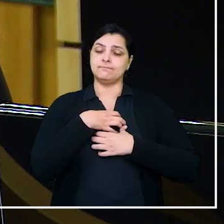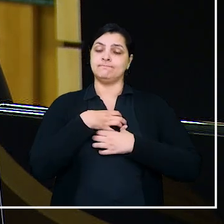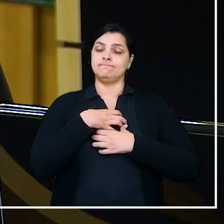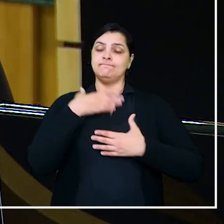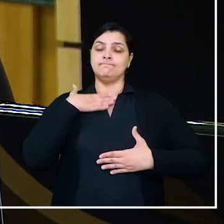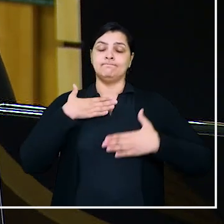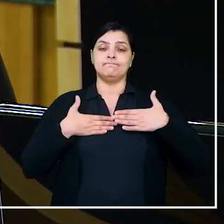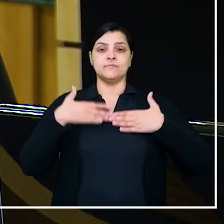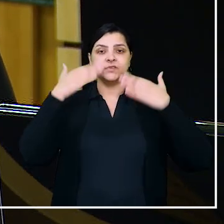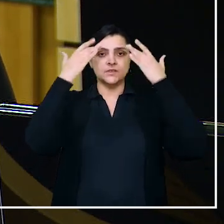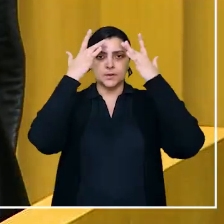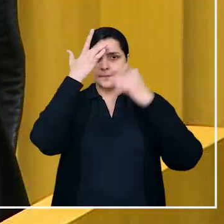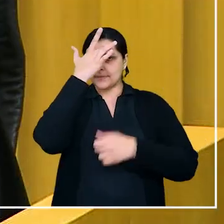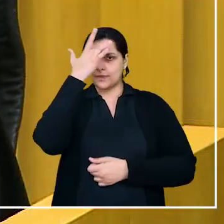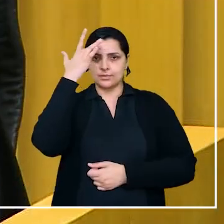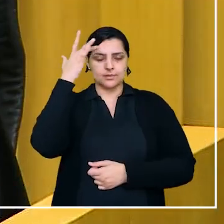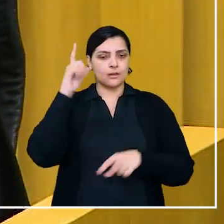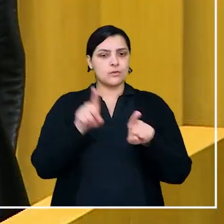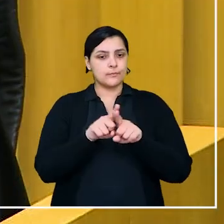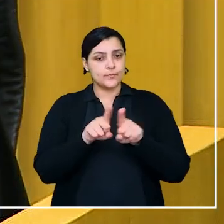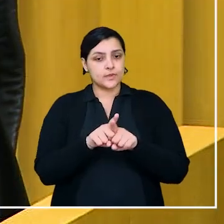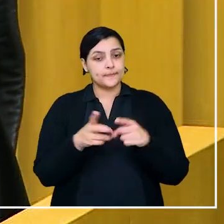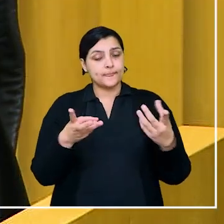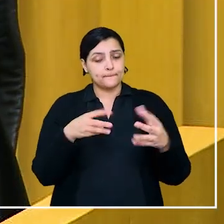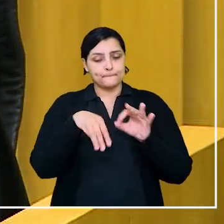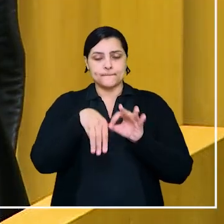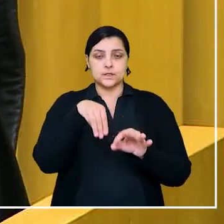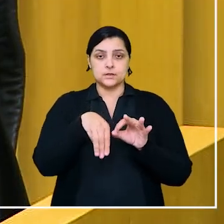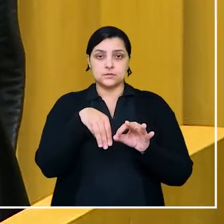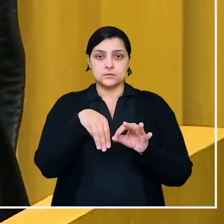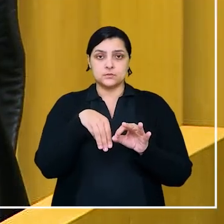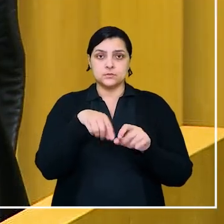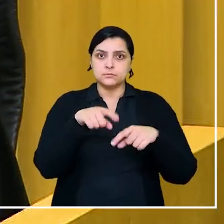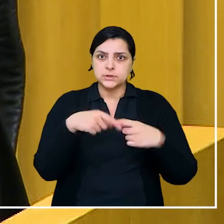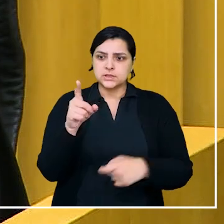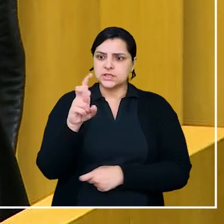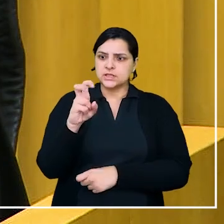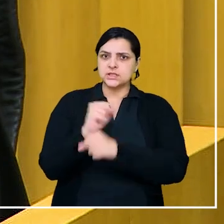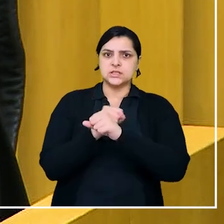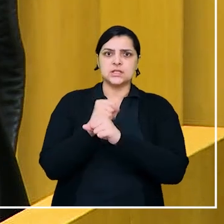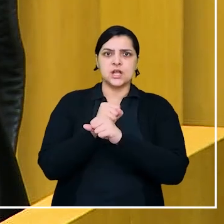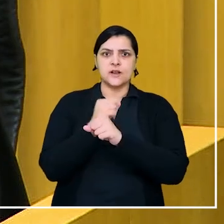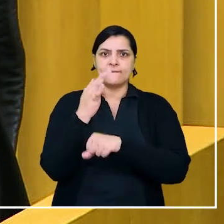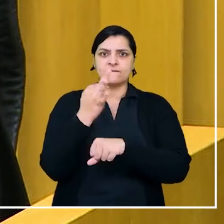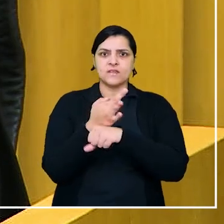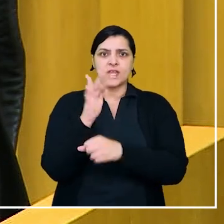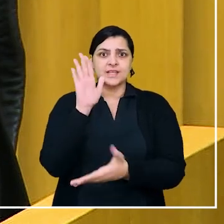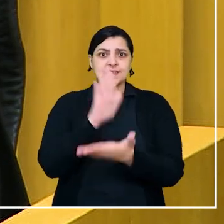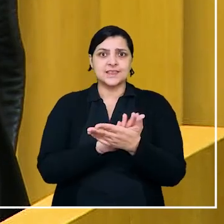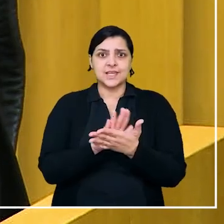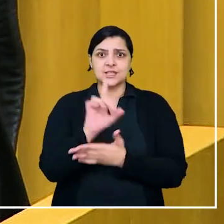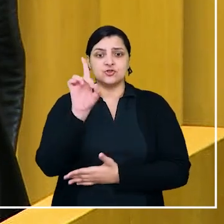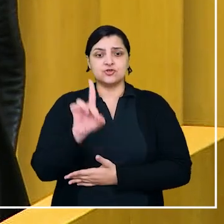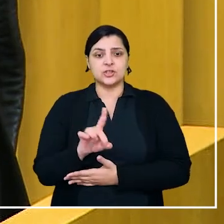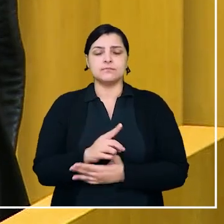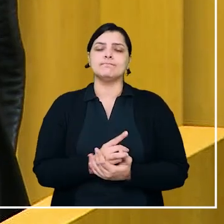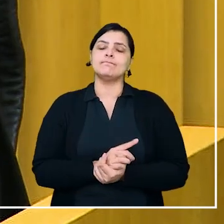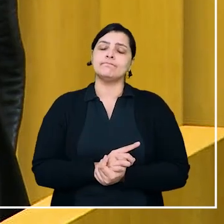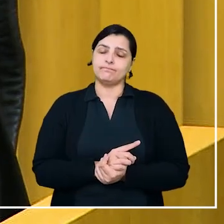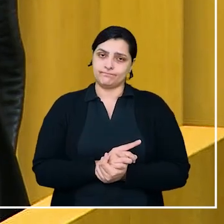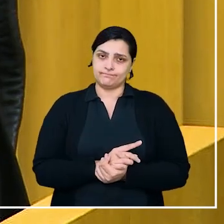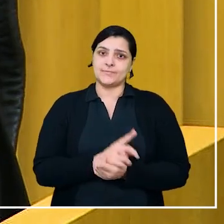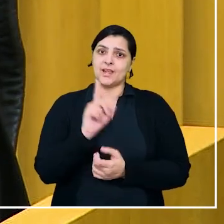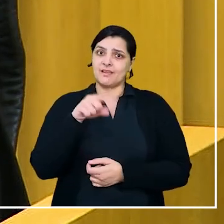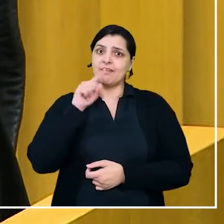bem-estar físico e mental. Portanto, segundo o ministro, o fato de ter ficado 15 anos sem esse direito caracteriza